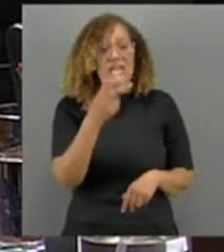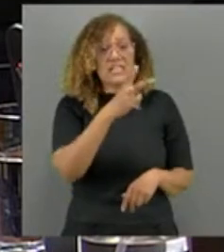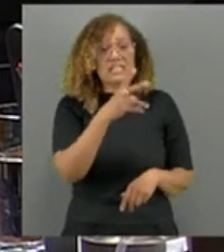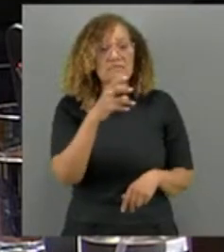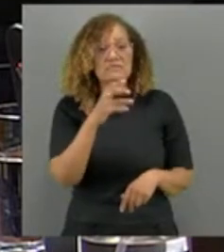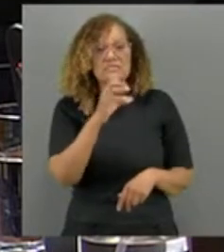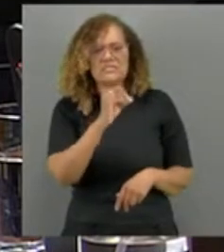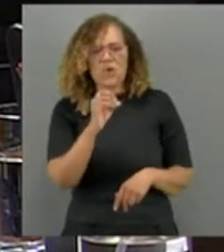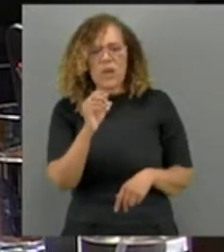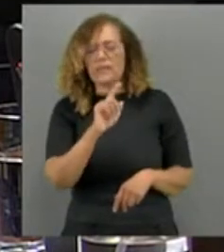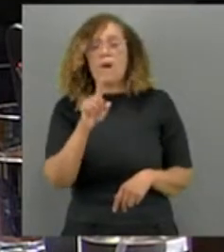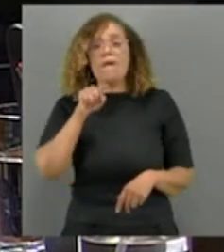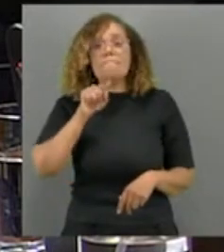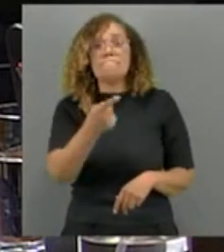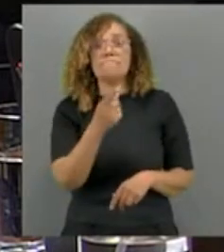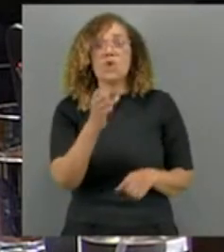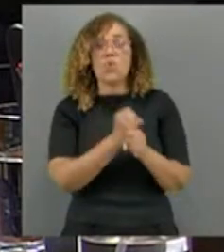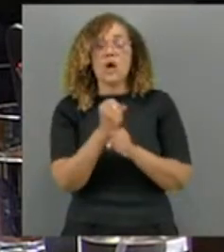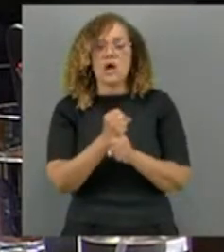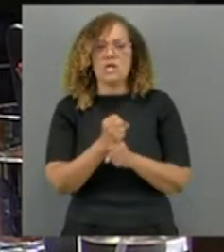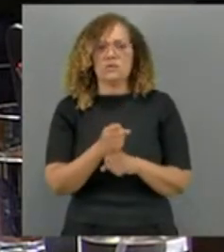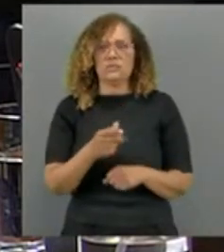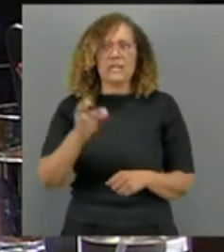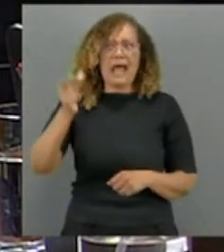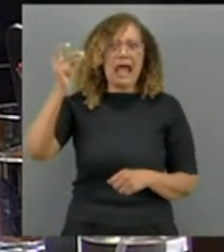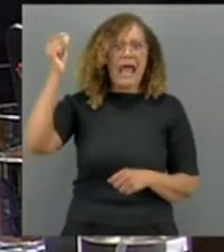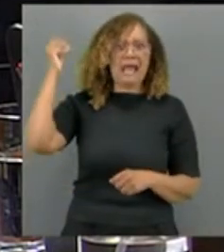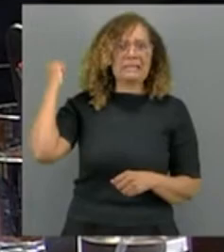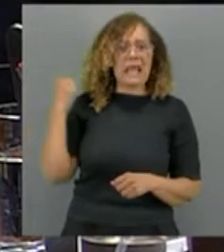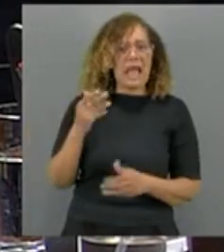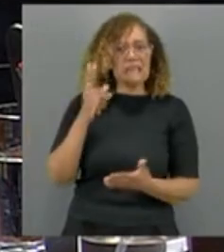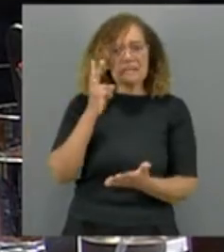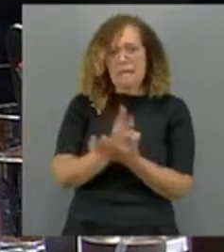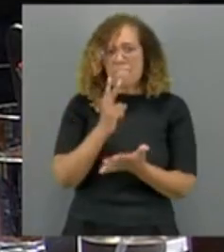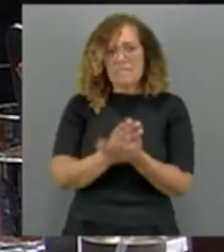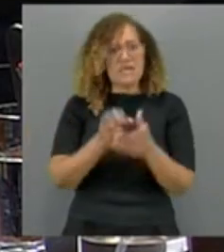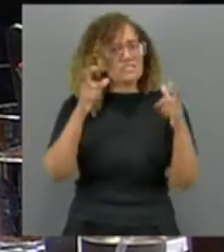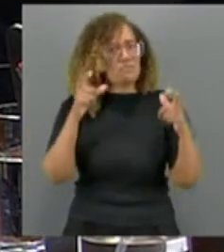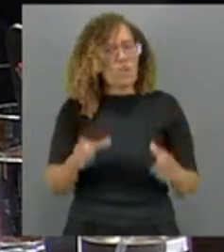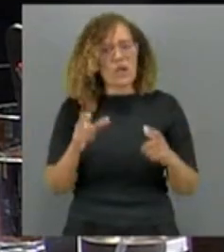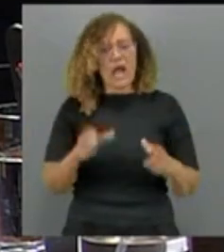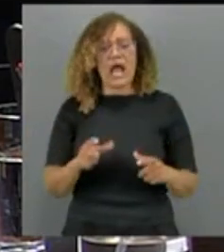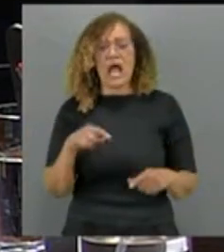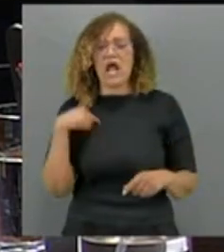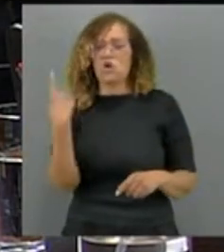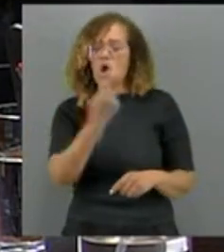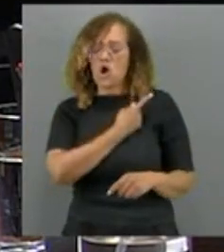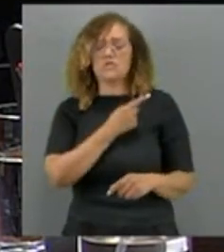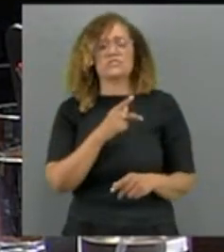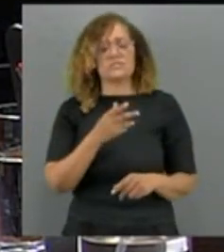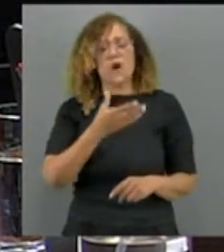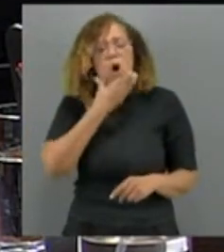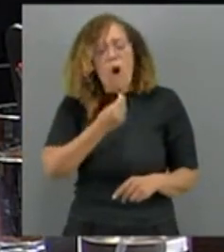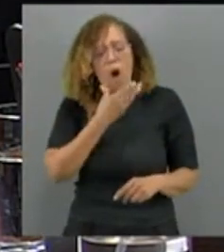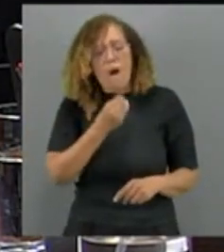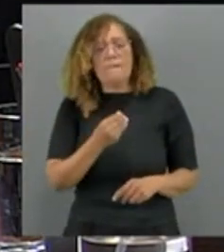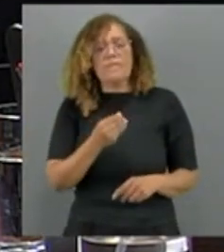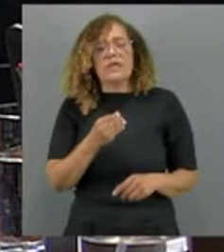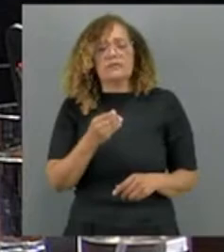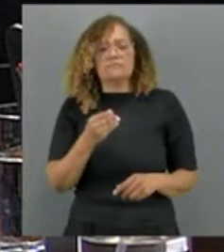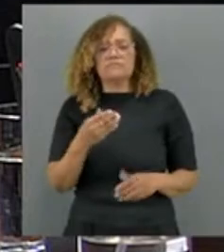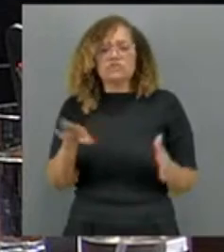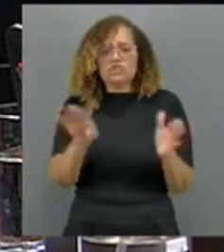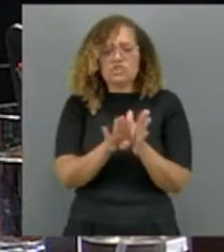desculpe. São os homens sapiens, viemos do mesmo lugar, não é mulheres sapiens, não, são os homens sapiens, que vieram da